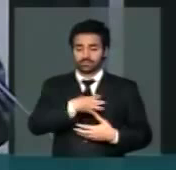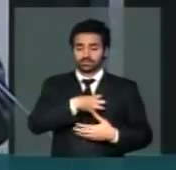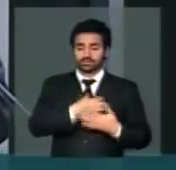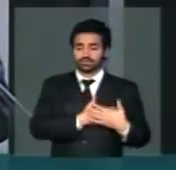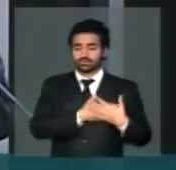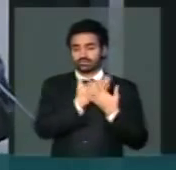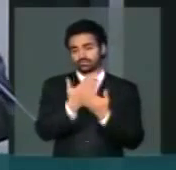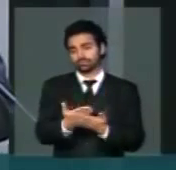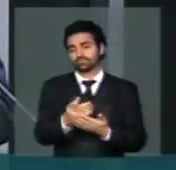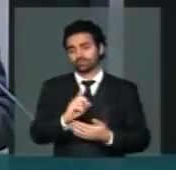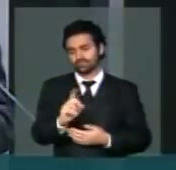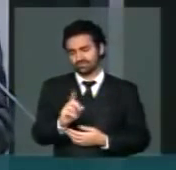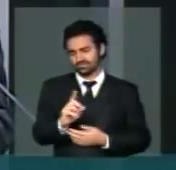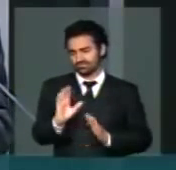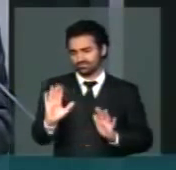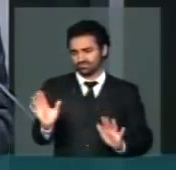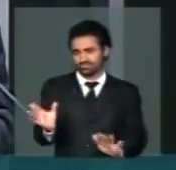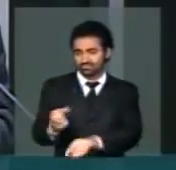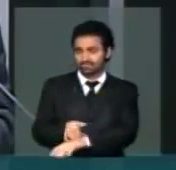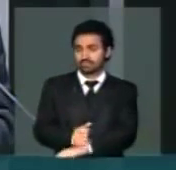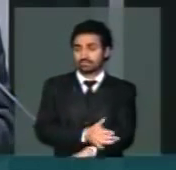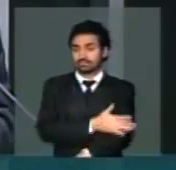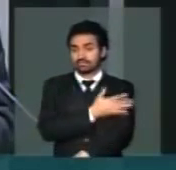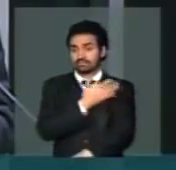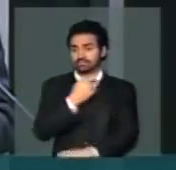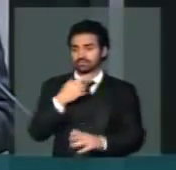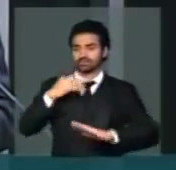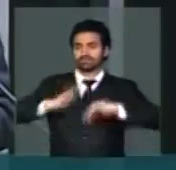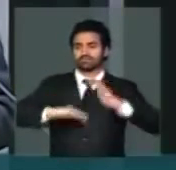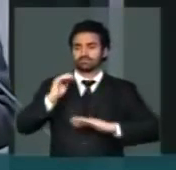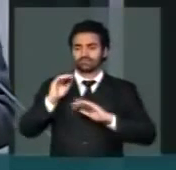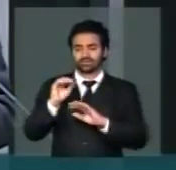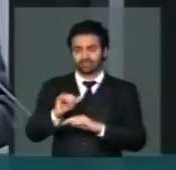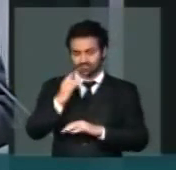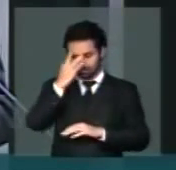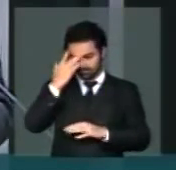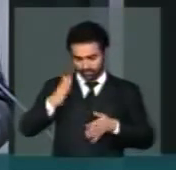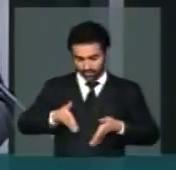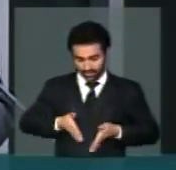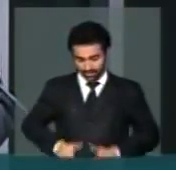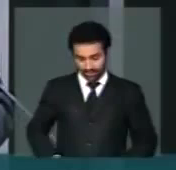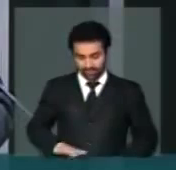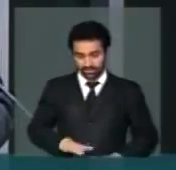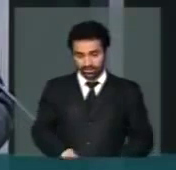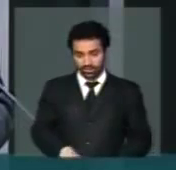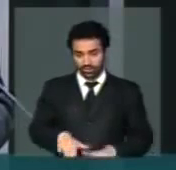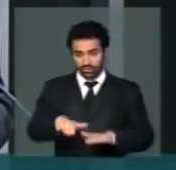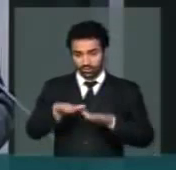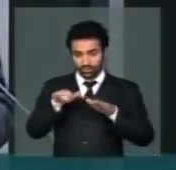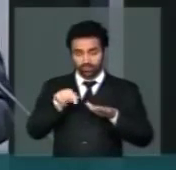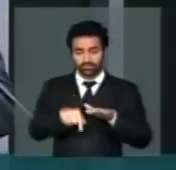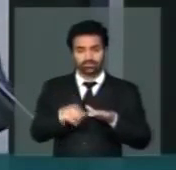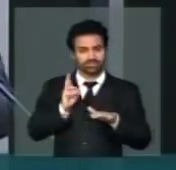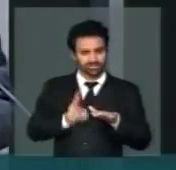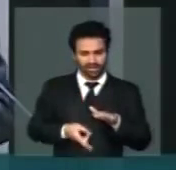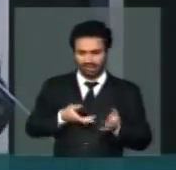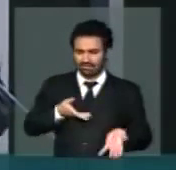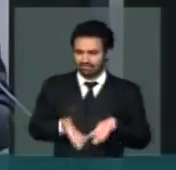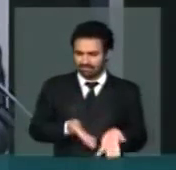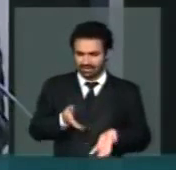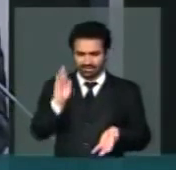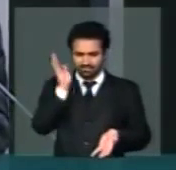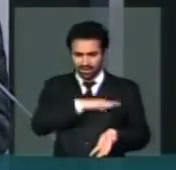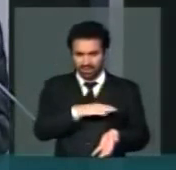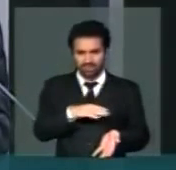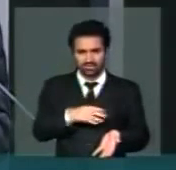Quem é agredido desde que nasceu tende a embrutecer-se em função